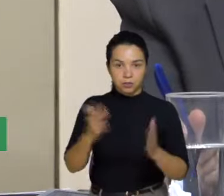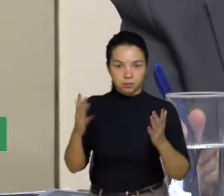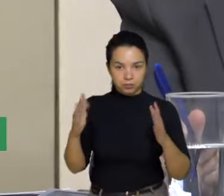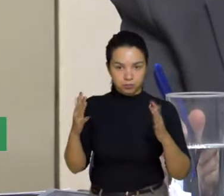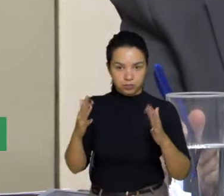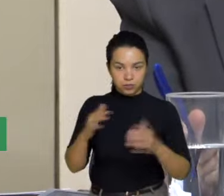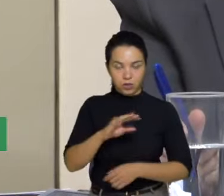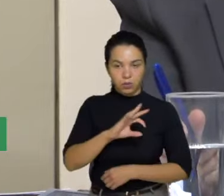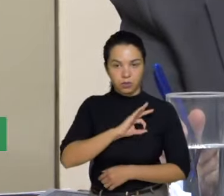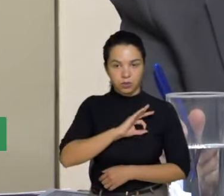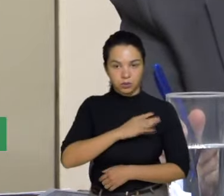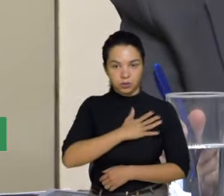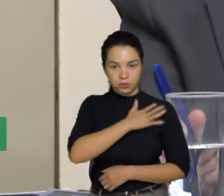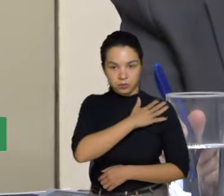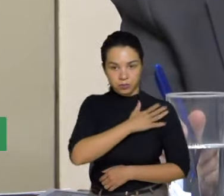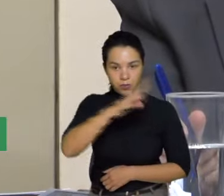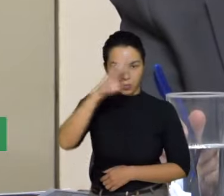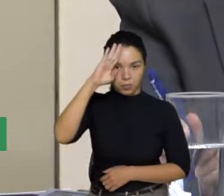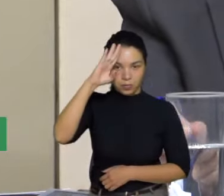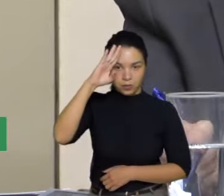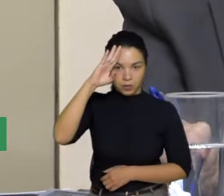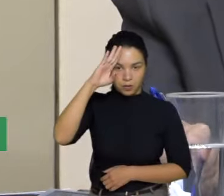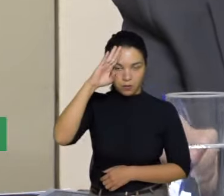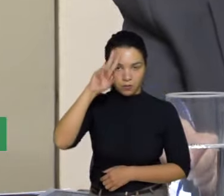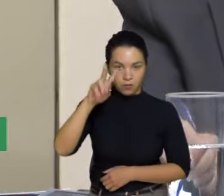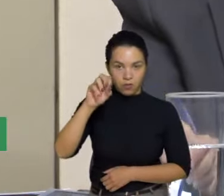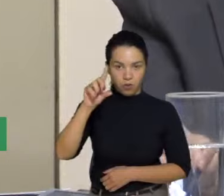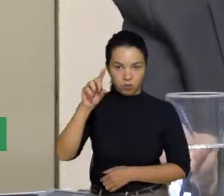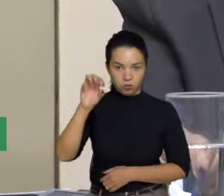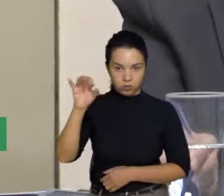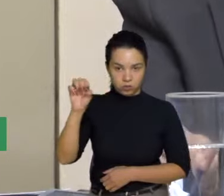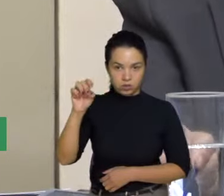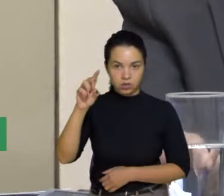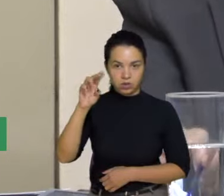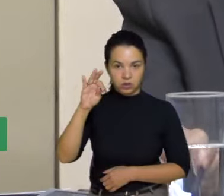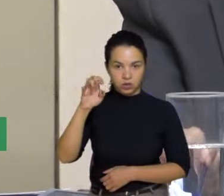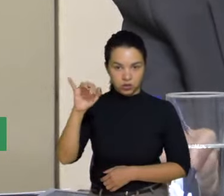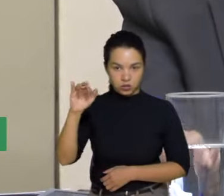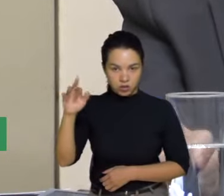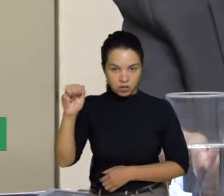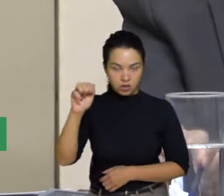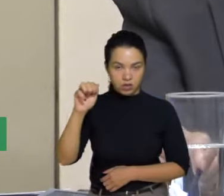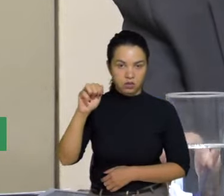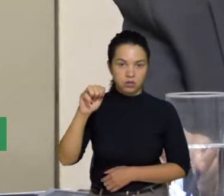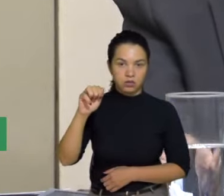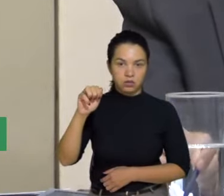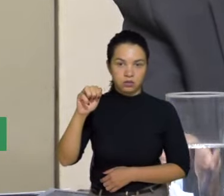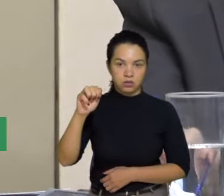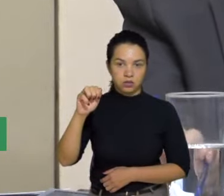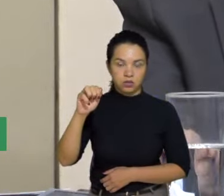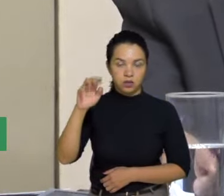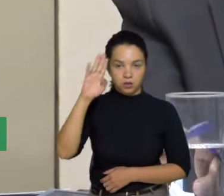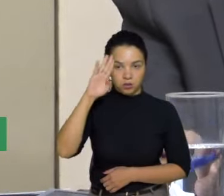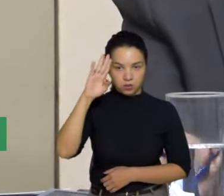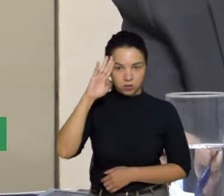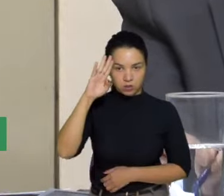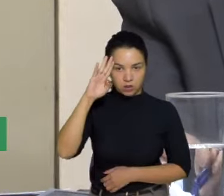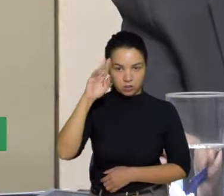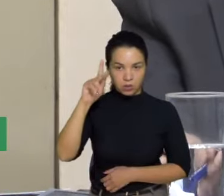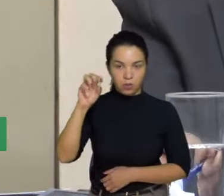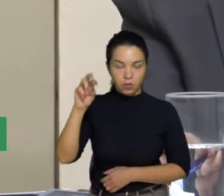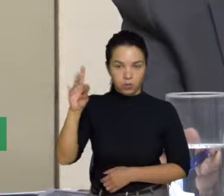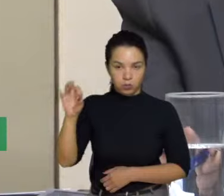sargento Vonzovski, sargento Teixeira, sargento Borsato e soldado Porto,